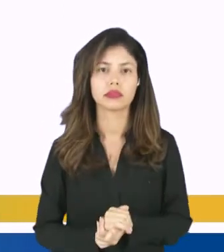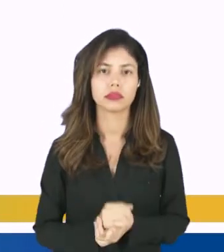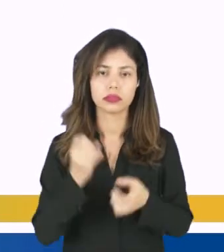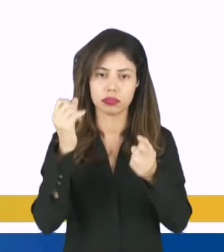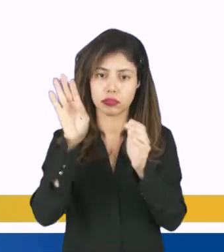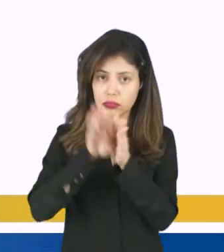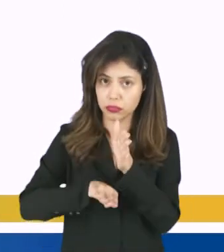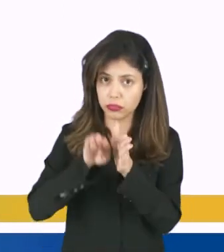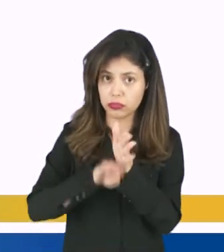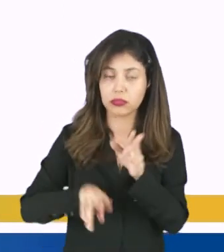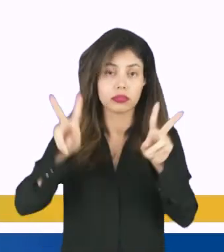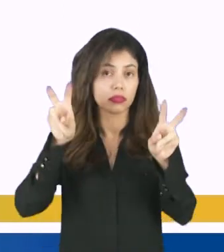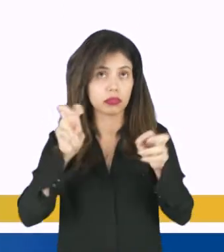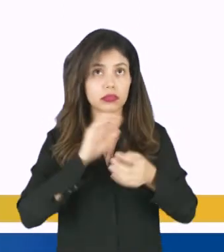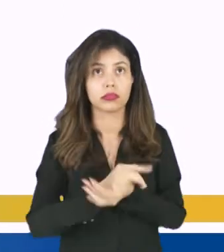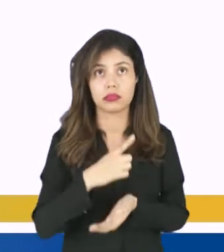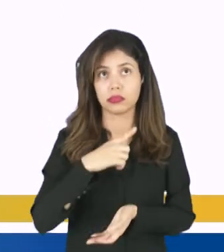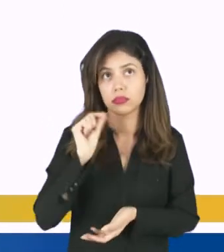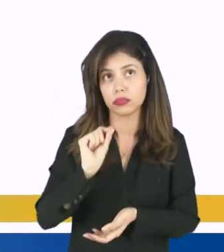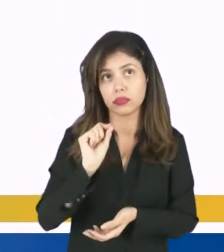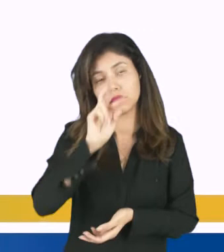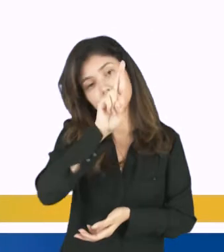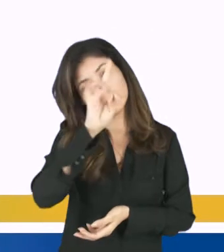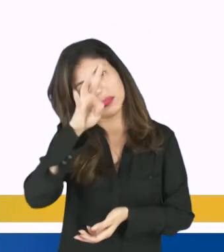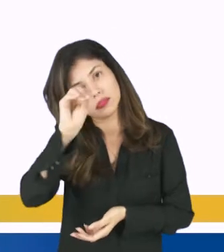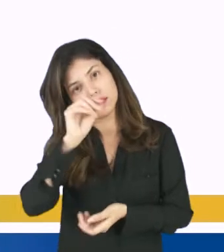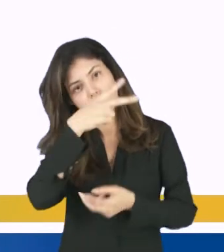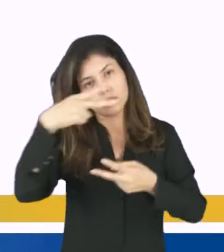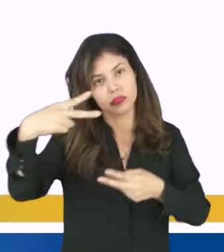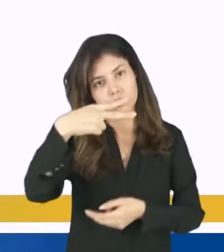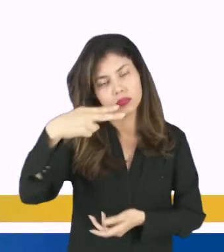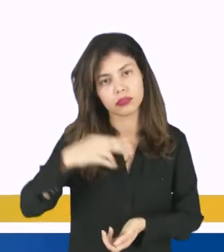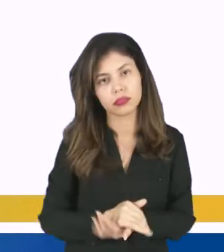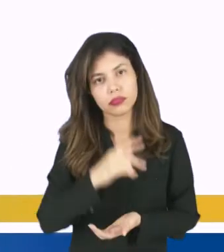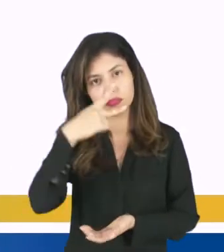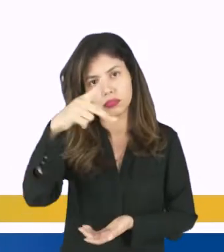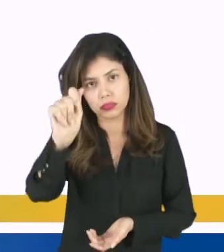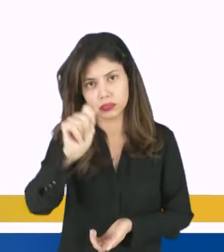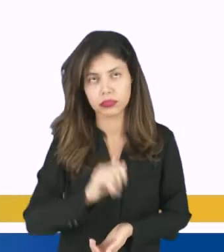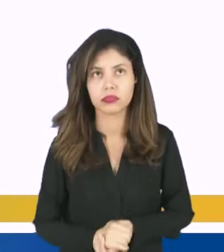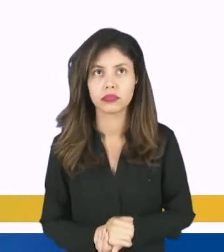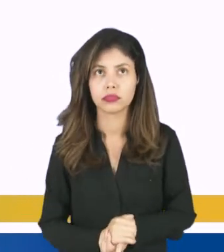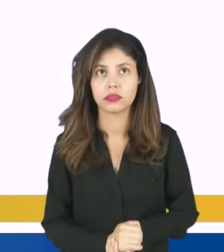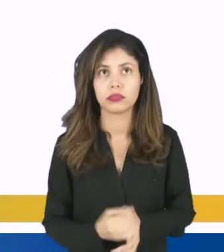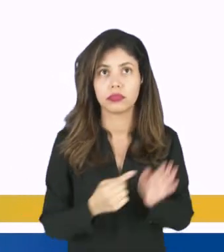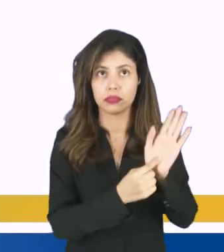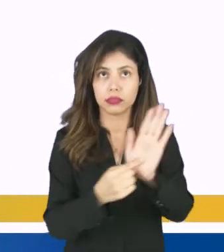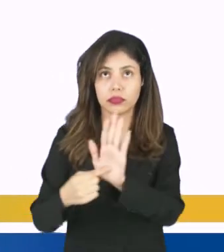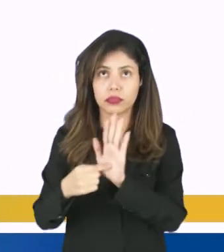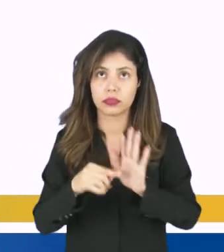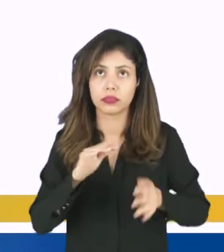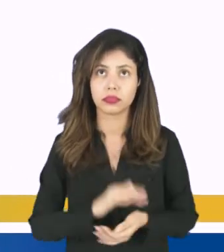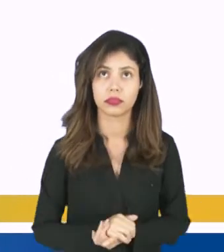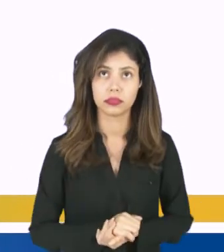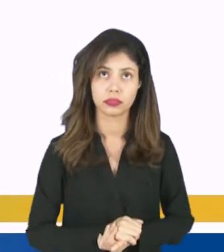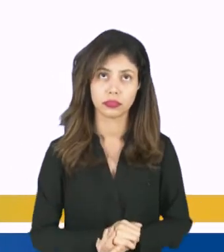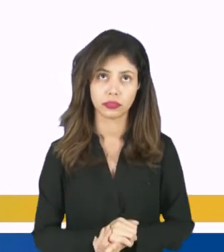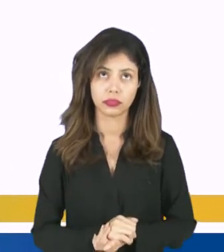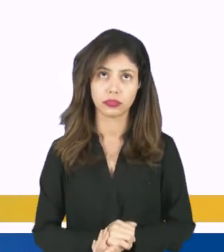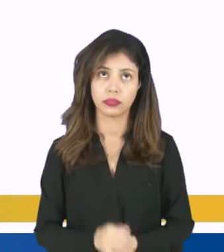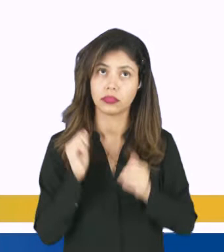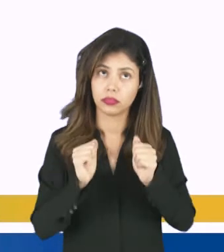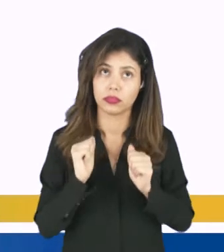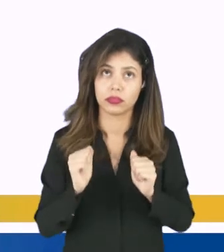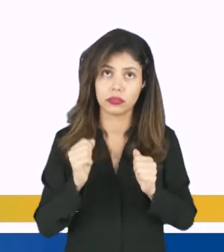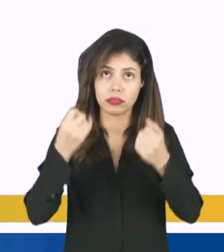4. E aí nós vamos dividir pelo binômio x menos 2. Mas aí, pelo teorema do